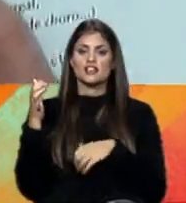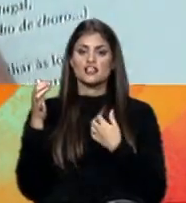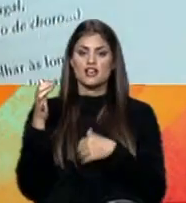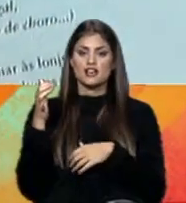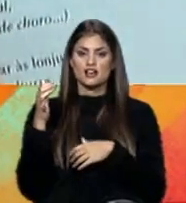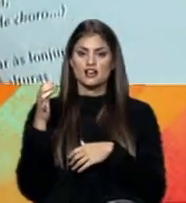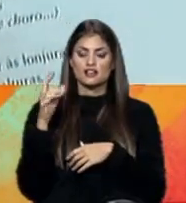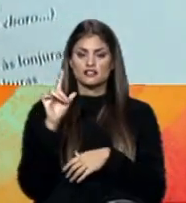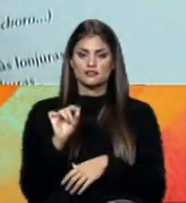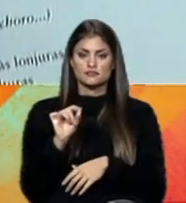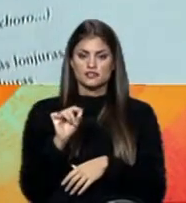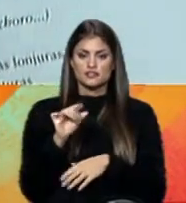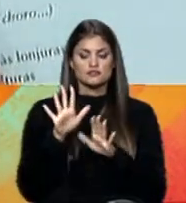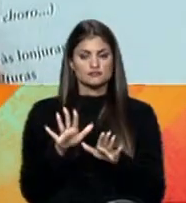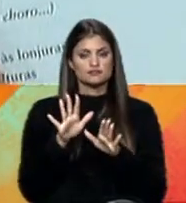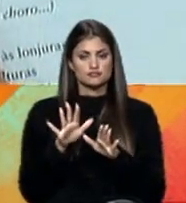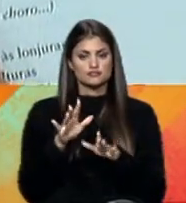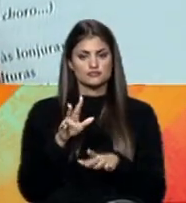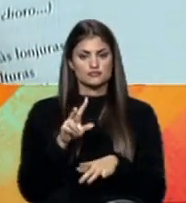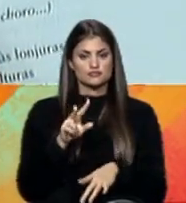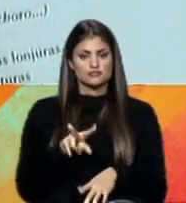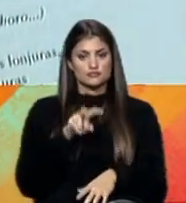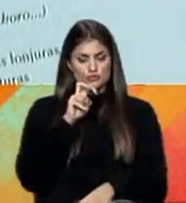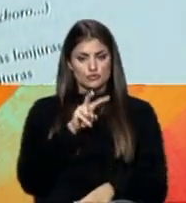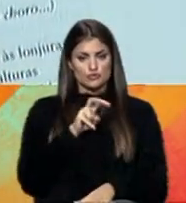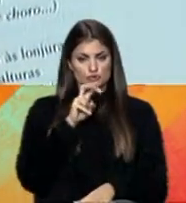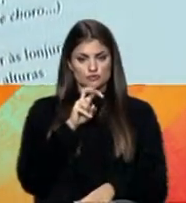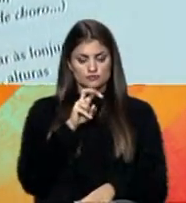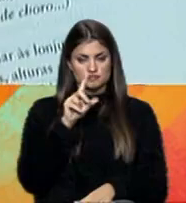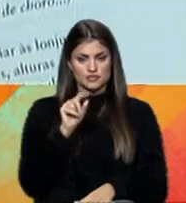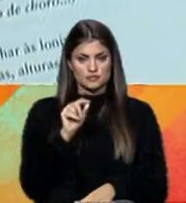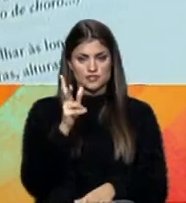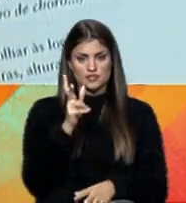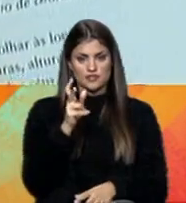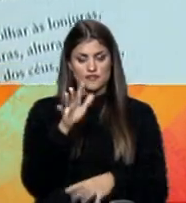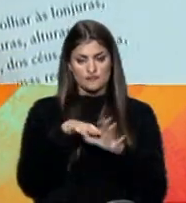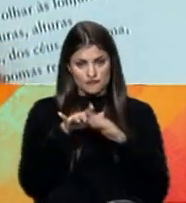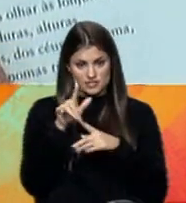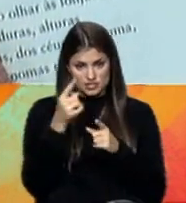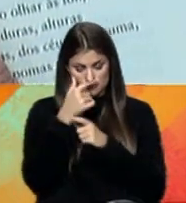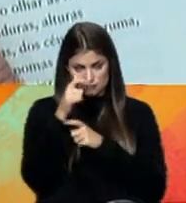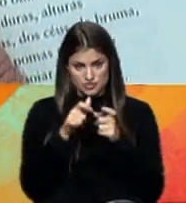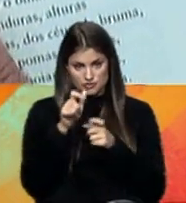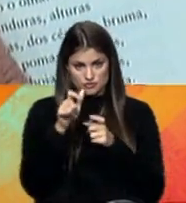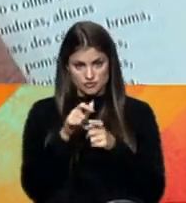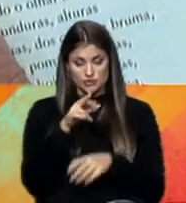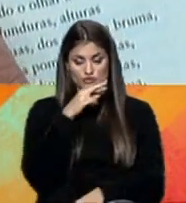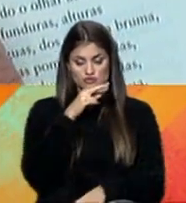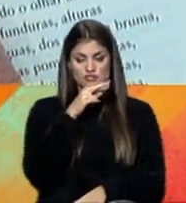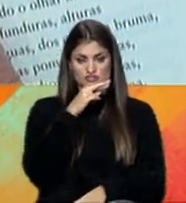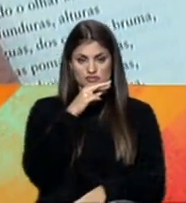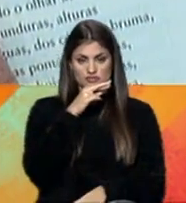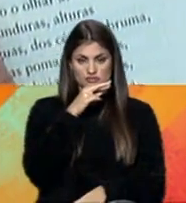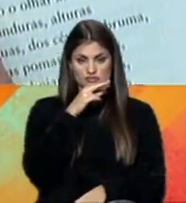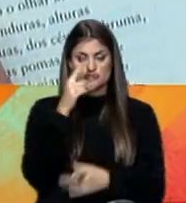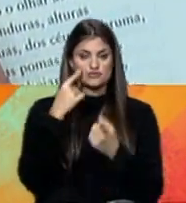chora, tem pausas, ais e soluços, e tão bem faz isso a gente, que o triste bruto valente